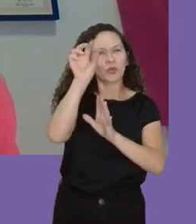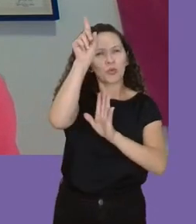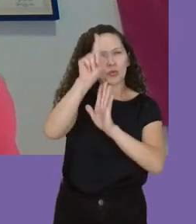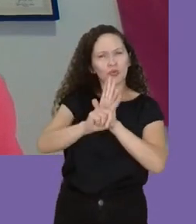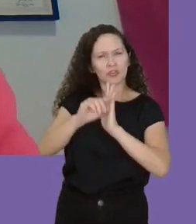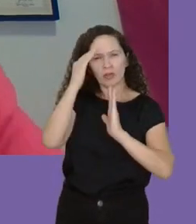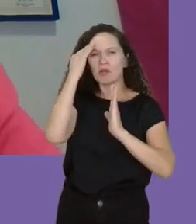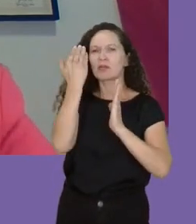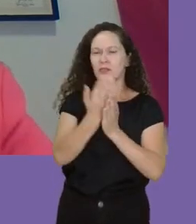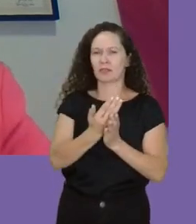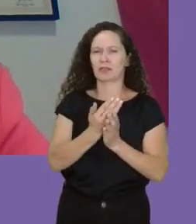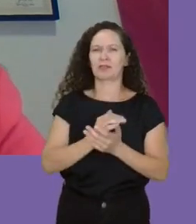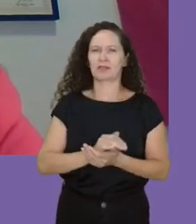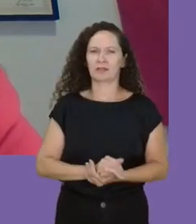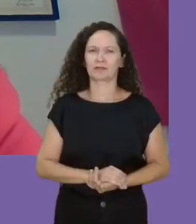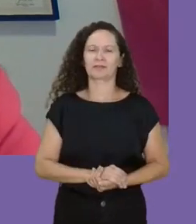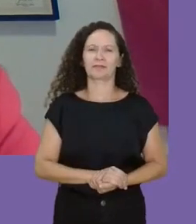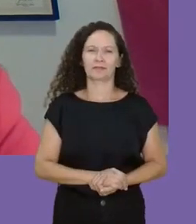direitos.